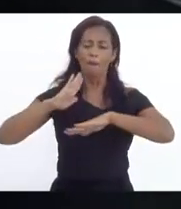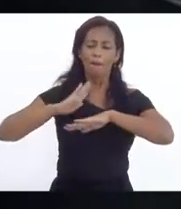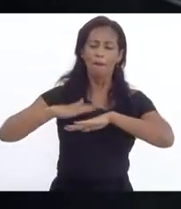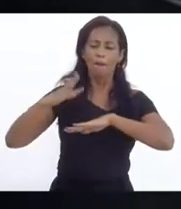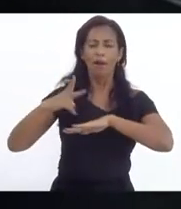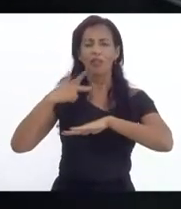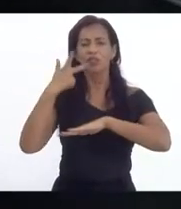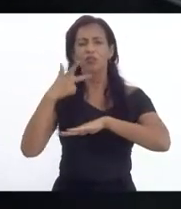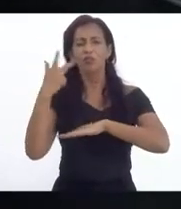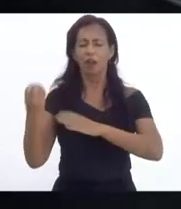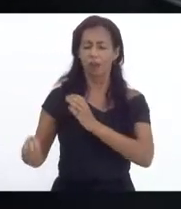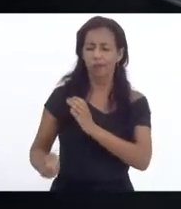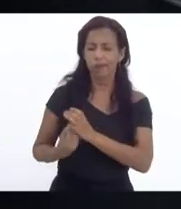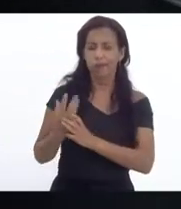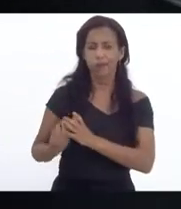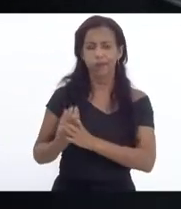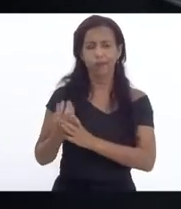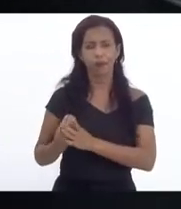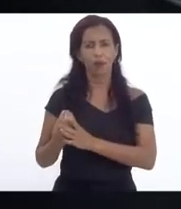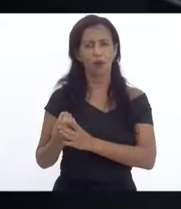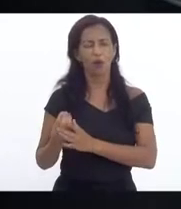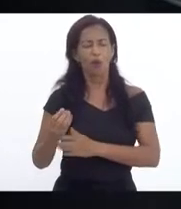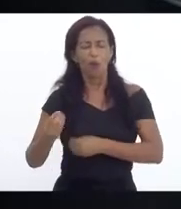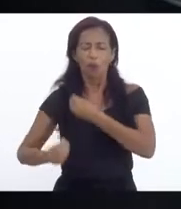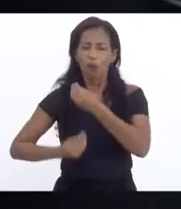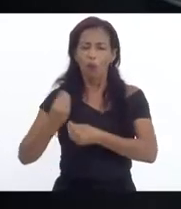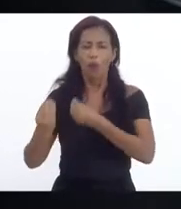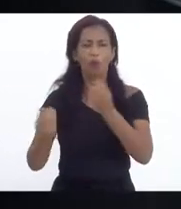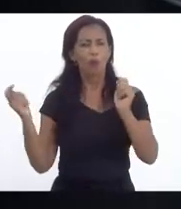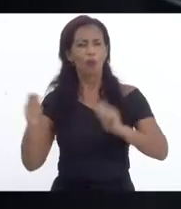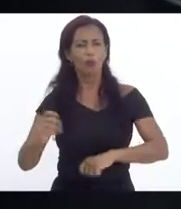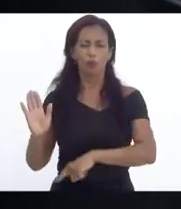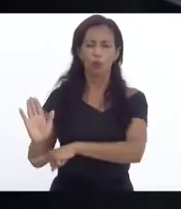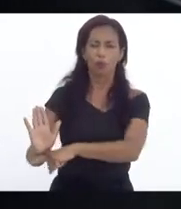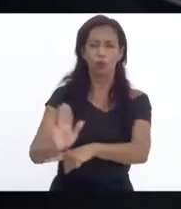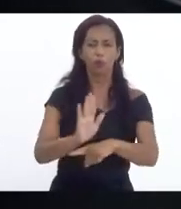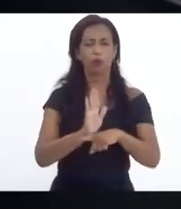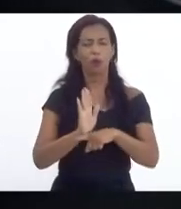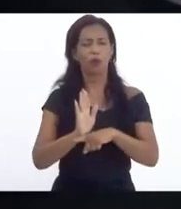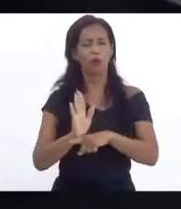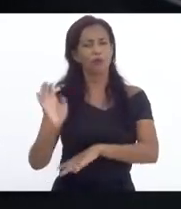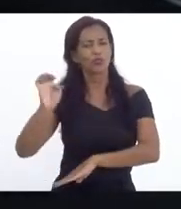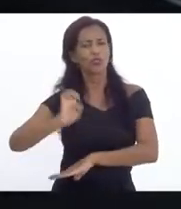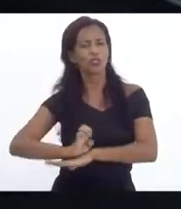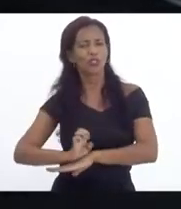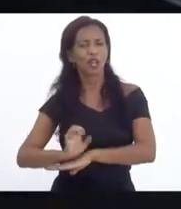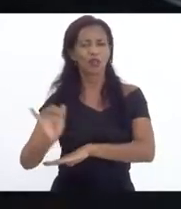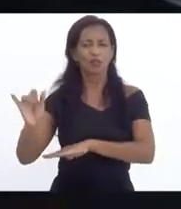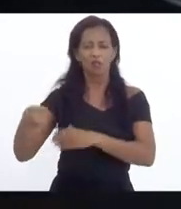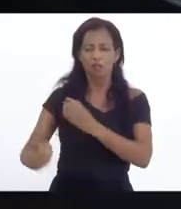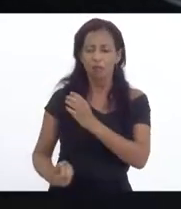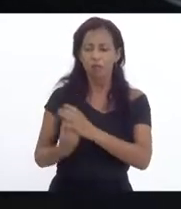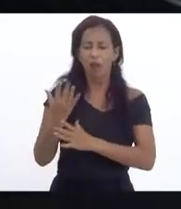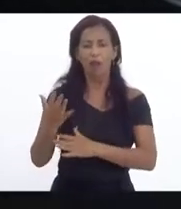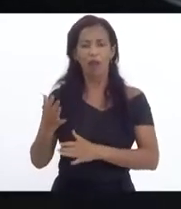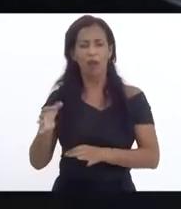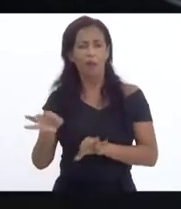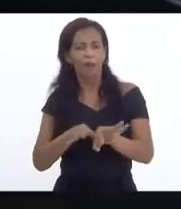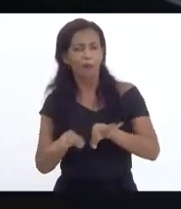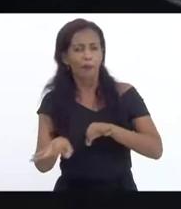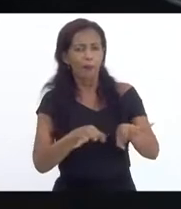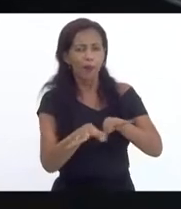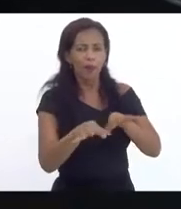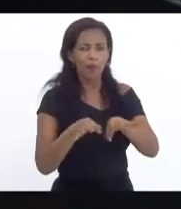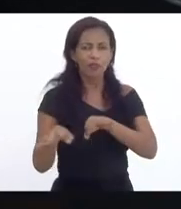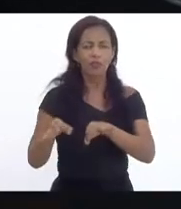da cadeia produtiva, podemos ser útil ao Estado em fazer projetos bacanas, projetos